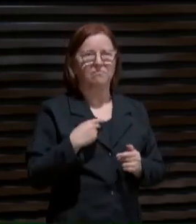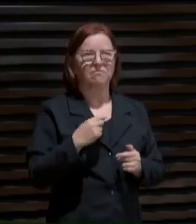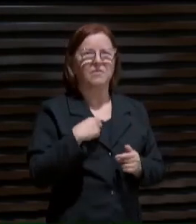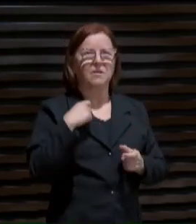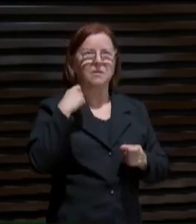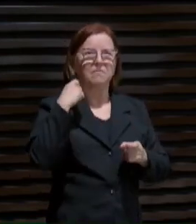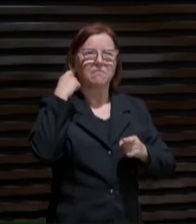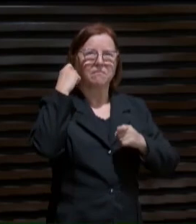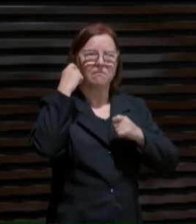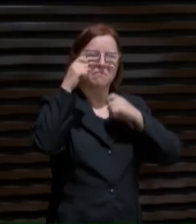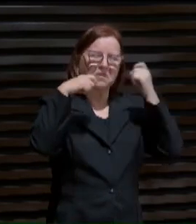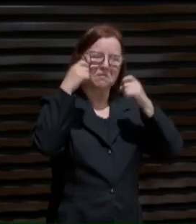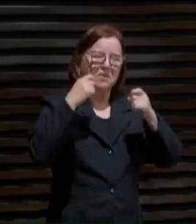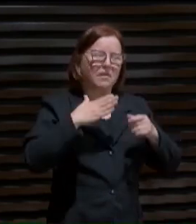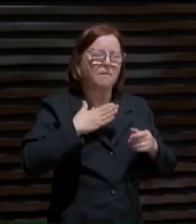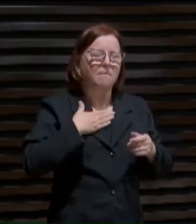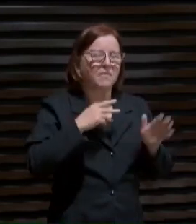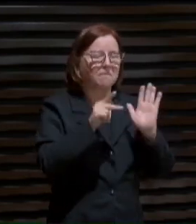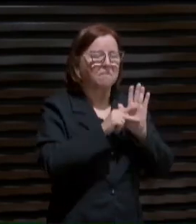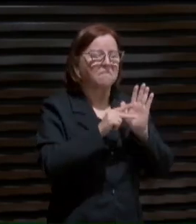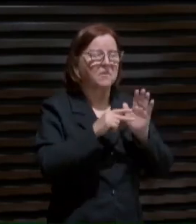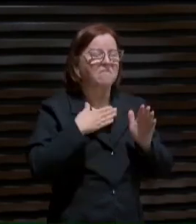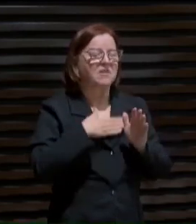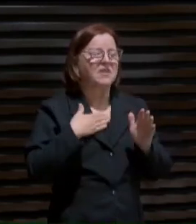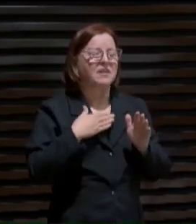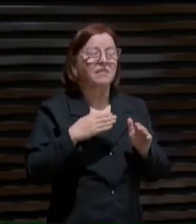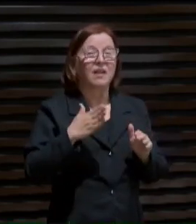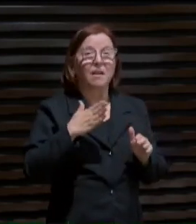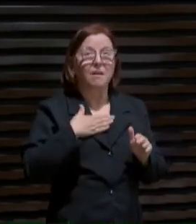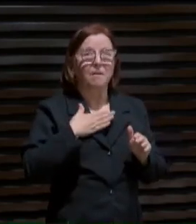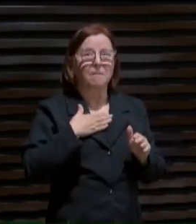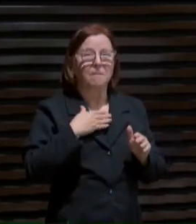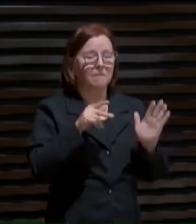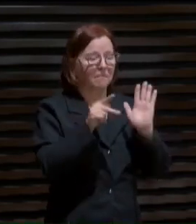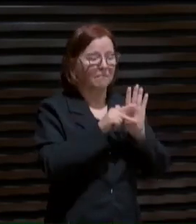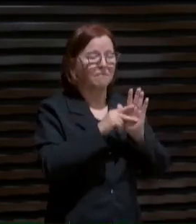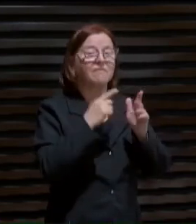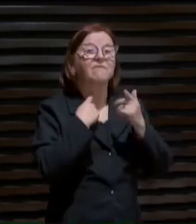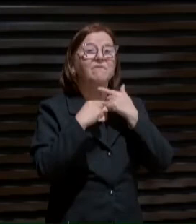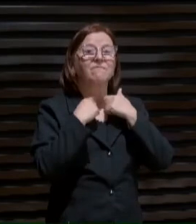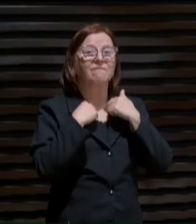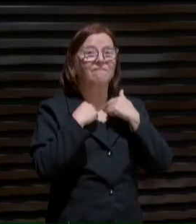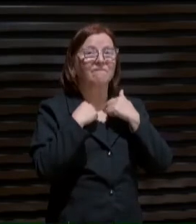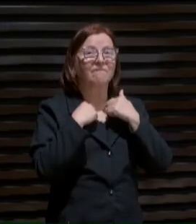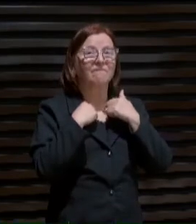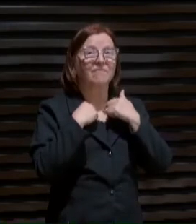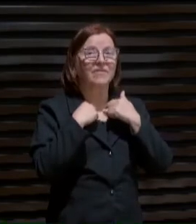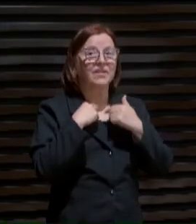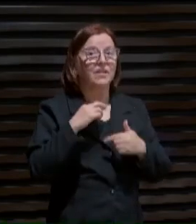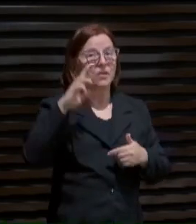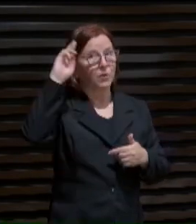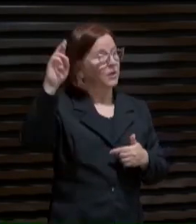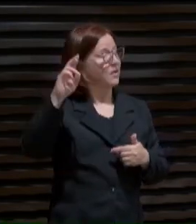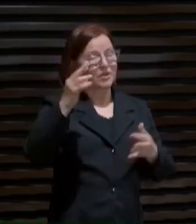prazer com a minha vontade estão culto inaceitável ao Senhor por quê Porque está